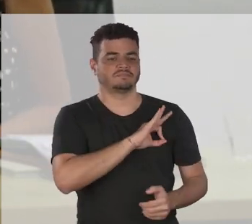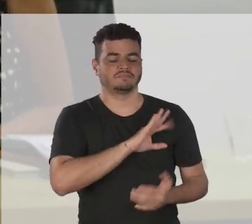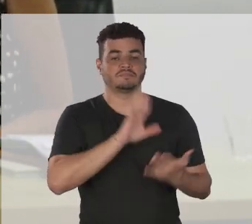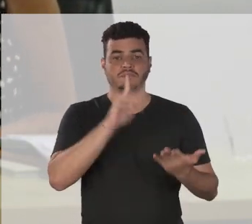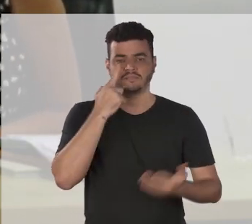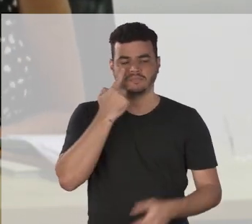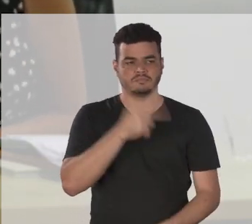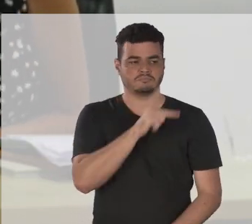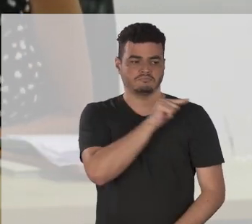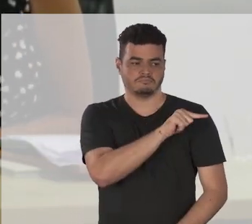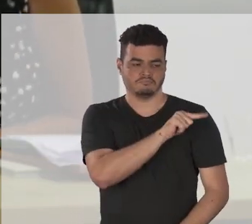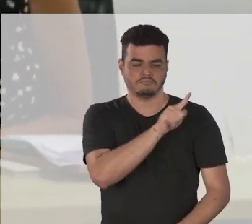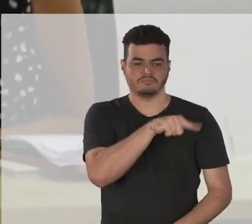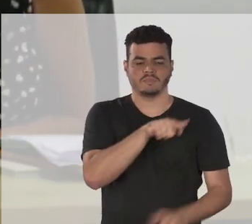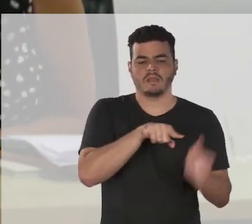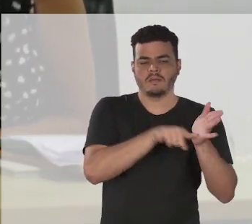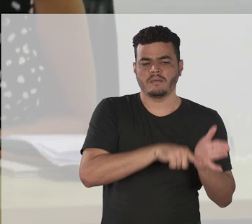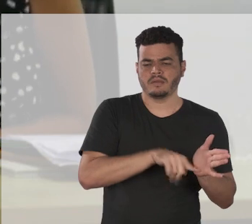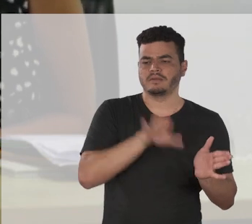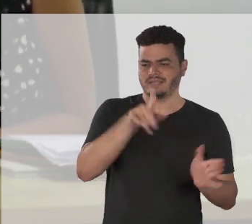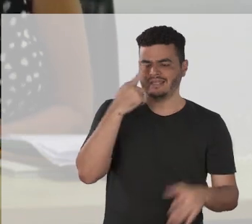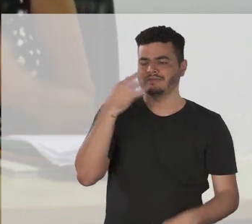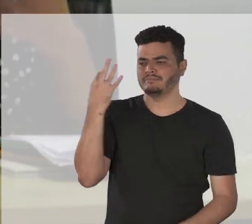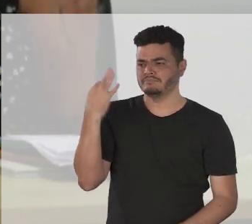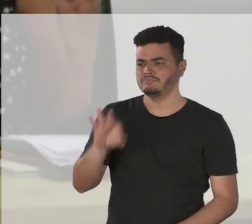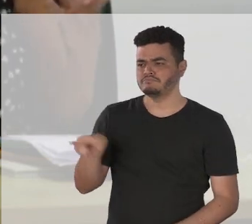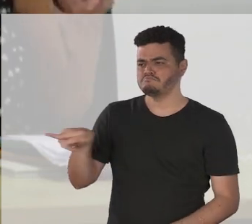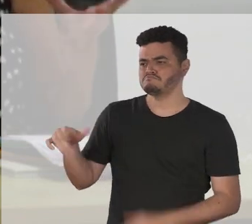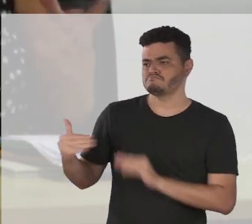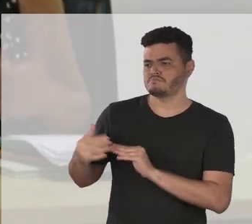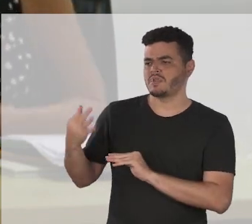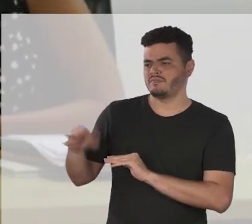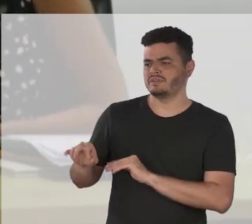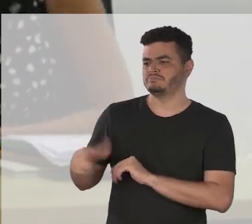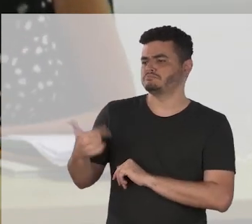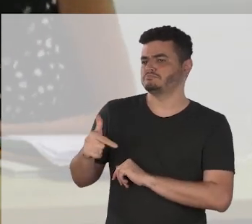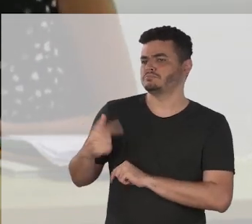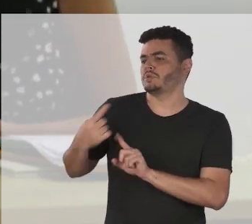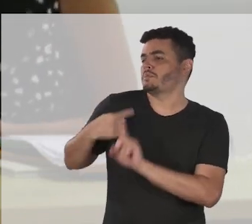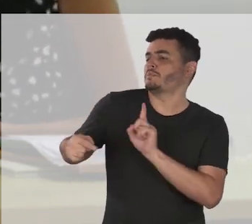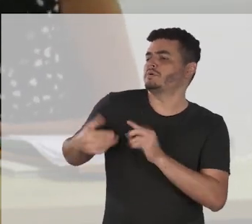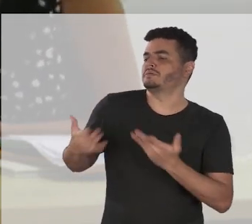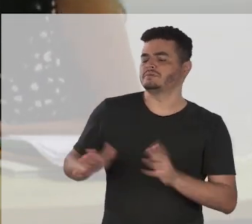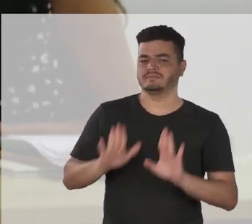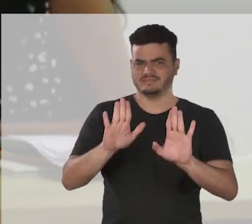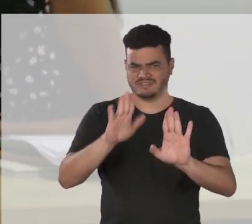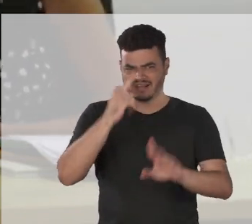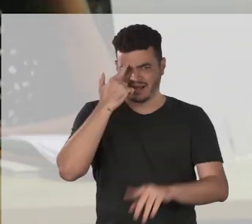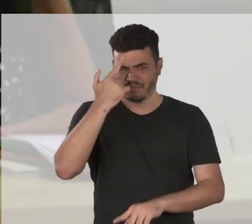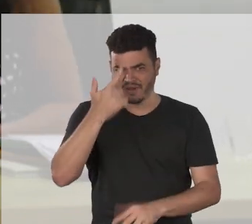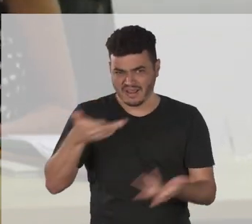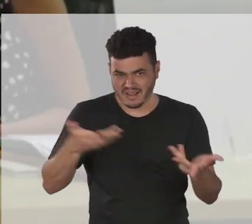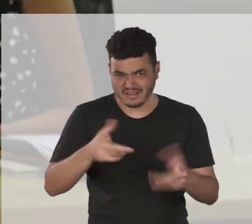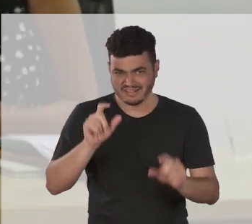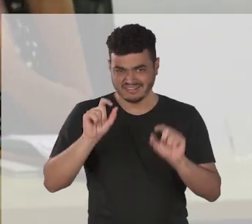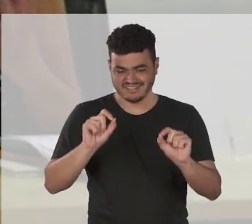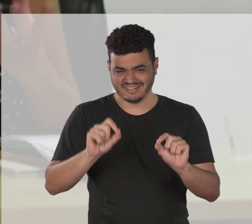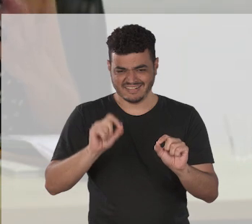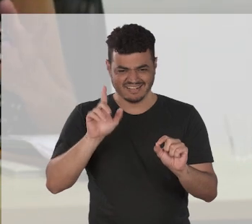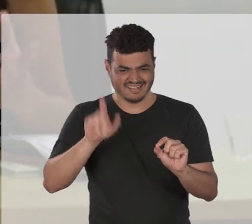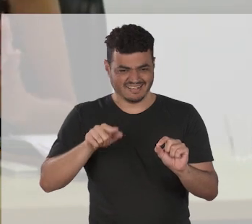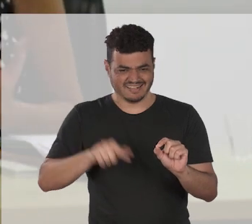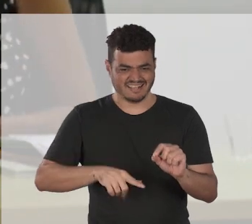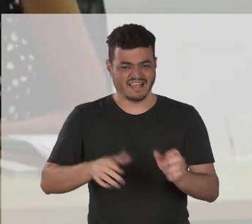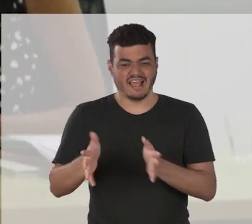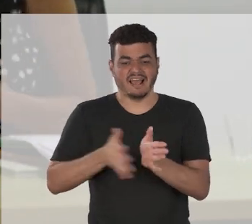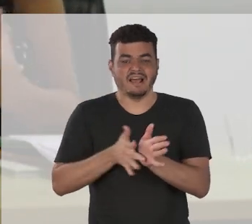policial. E eles observam que nenhuma proibição de caminhar com as mãos. E, bom, tem que deixar. Imagine,